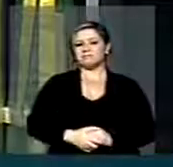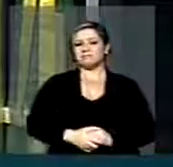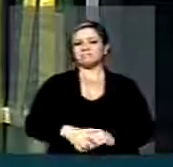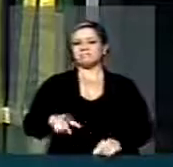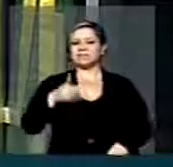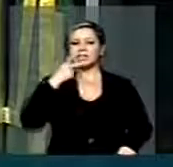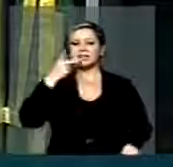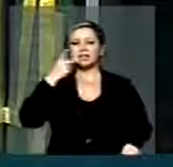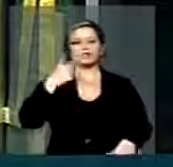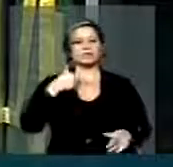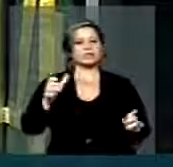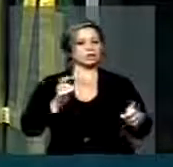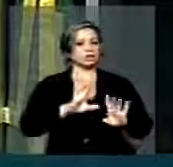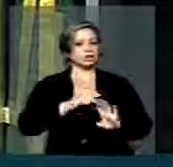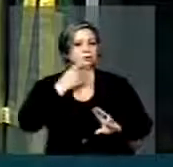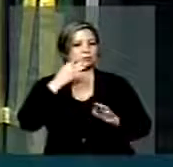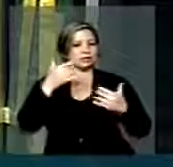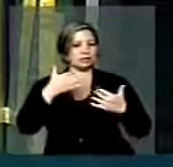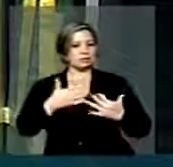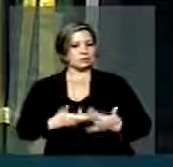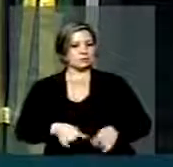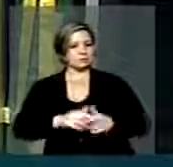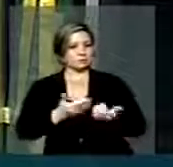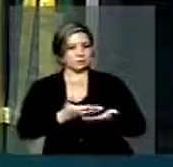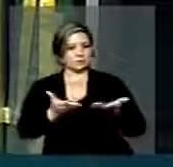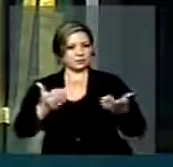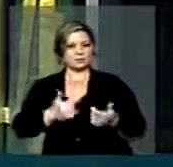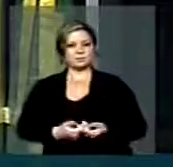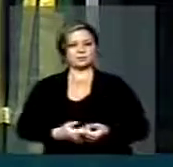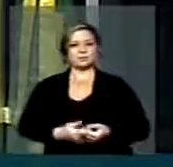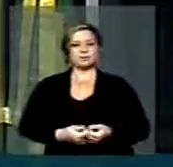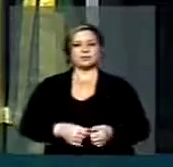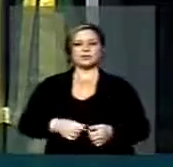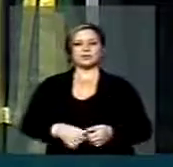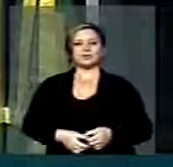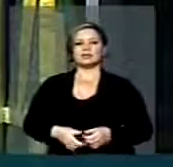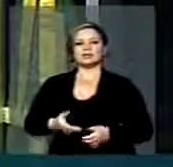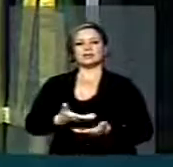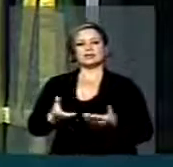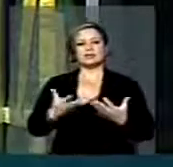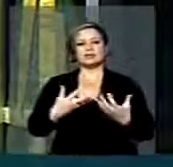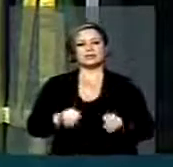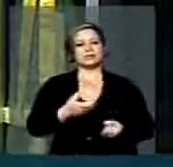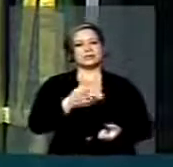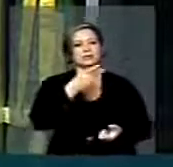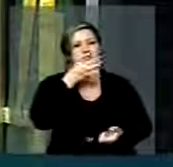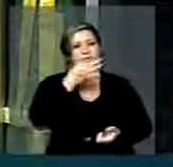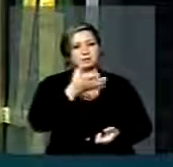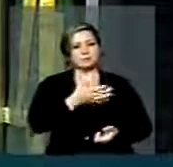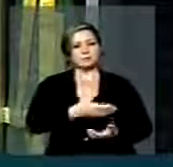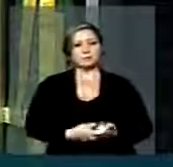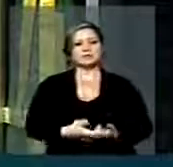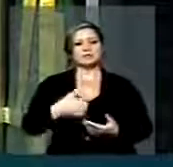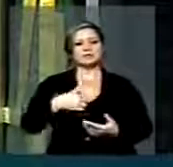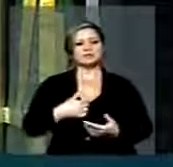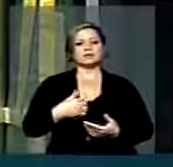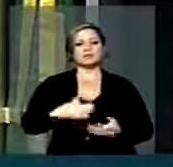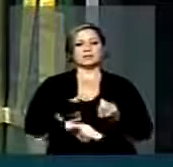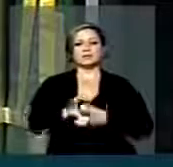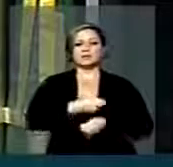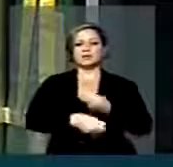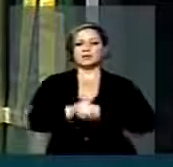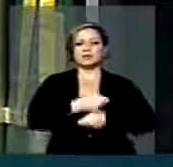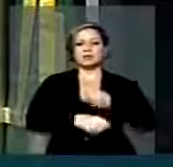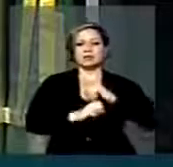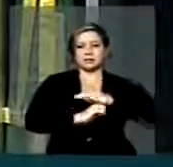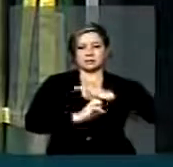Eu gostaria só de terminar dizendo uma coisa, senhor presidente, com a devida vênia de Vossa Excelência. Nós temos empreendedores no